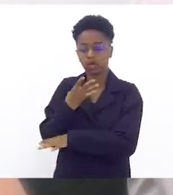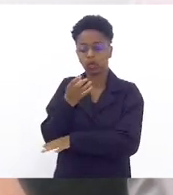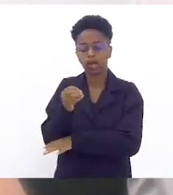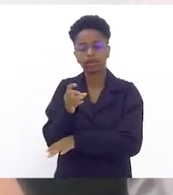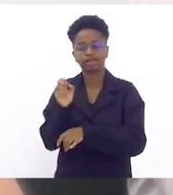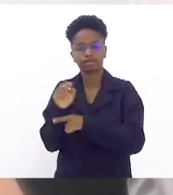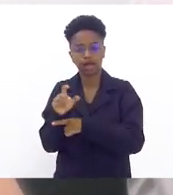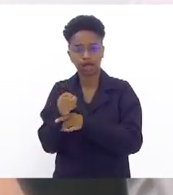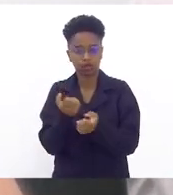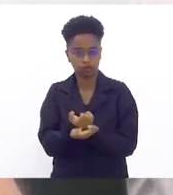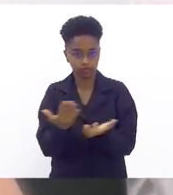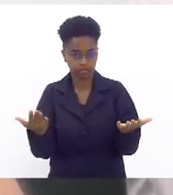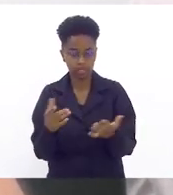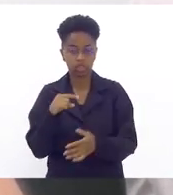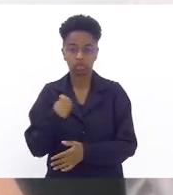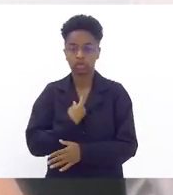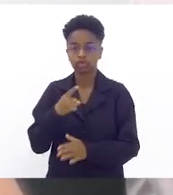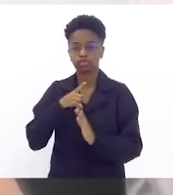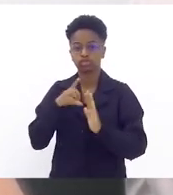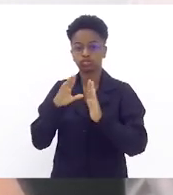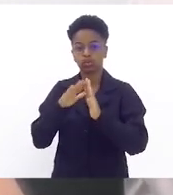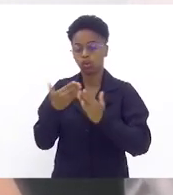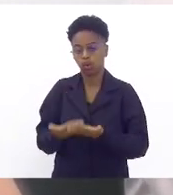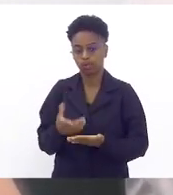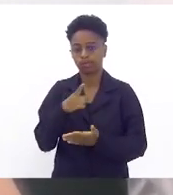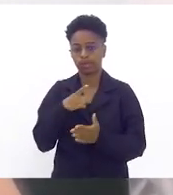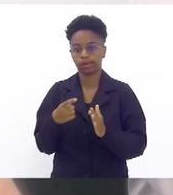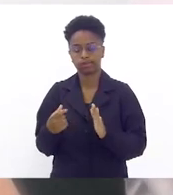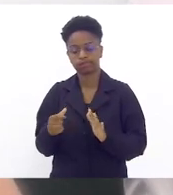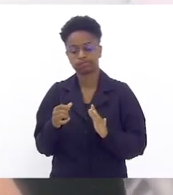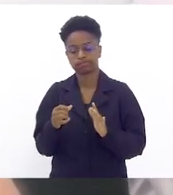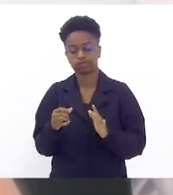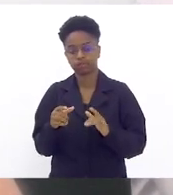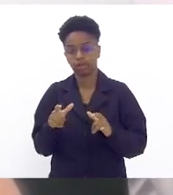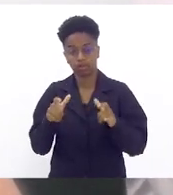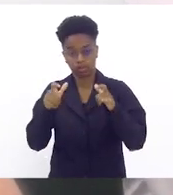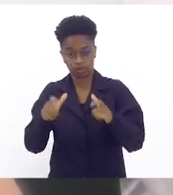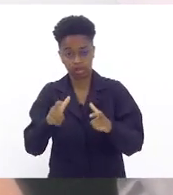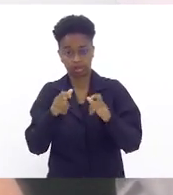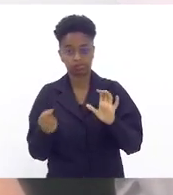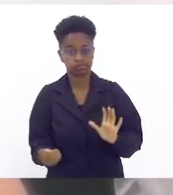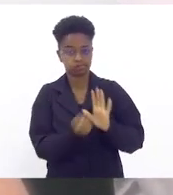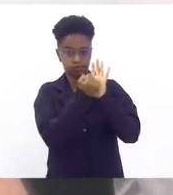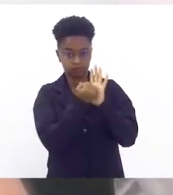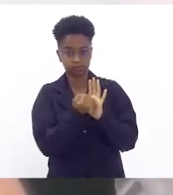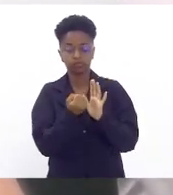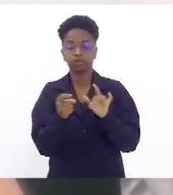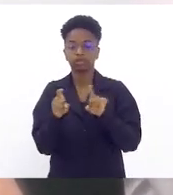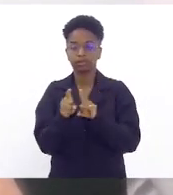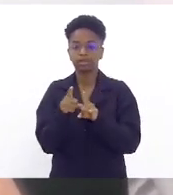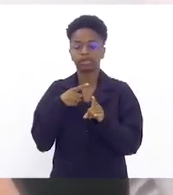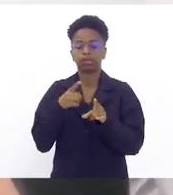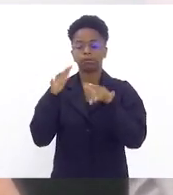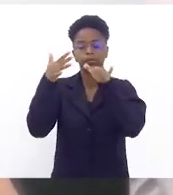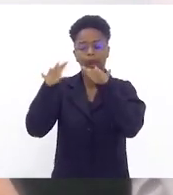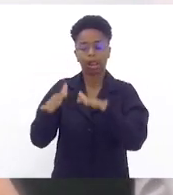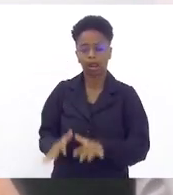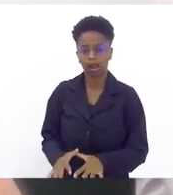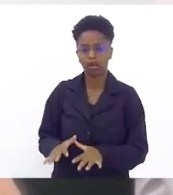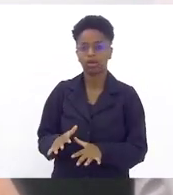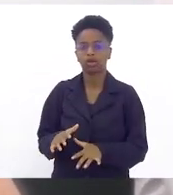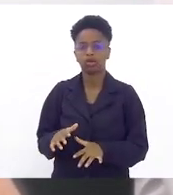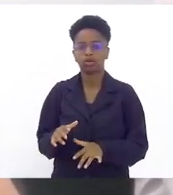nossa escola Ocupa um prédio tombado pelo fã e diante de todo dia de manipulamento que a cultura e educação sofrem durante os seis anos